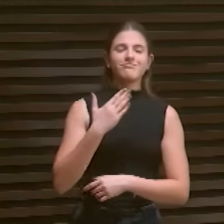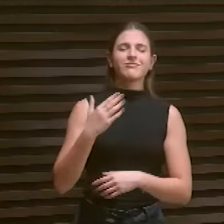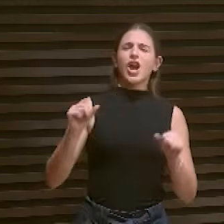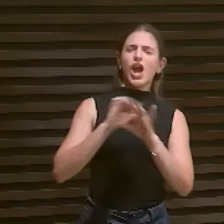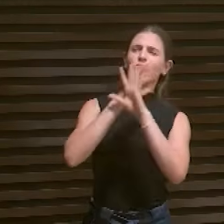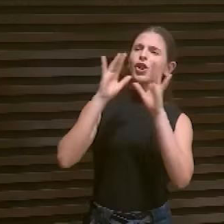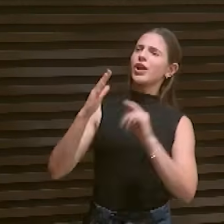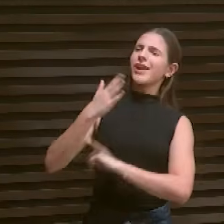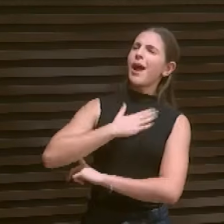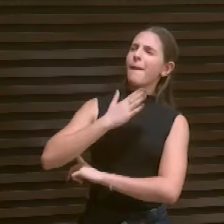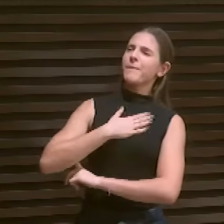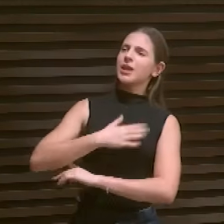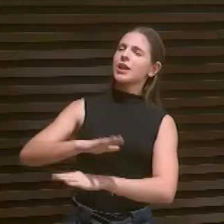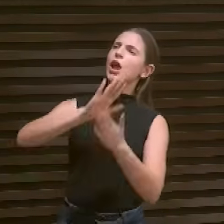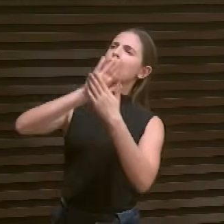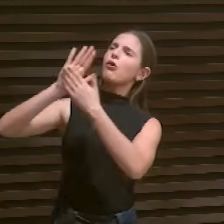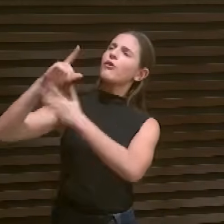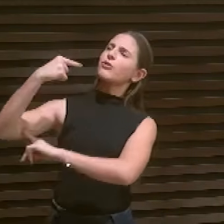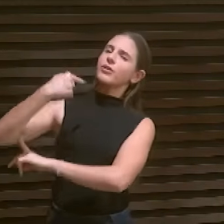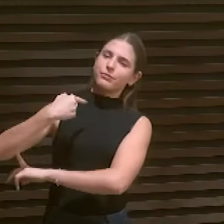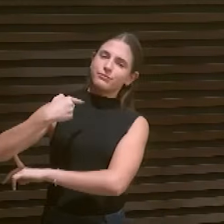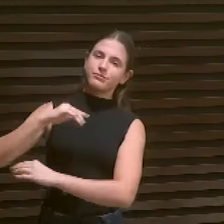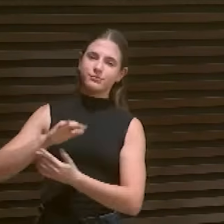a mim, louvado seja eu.